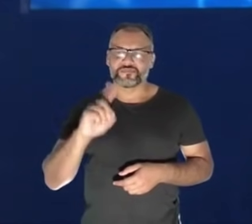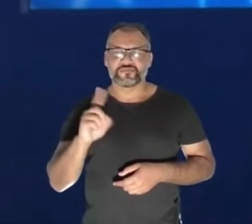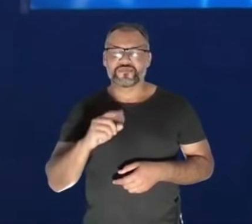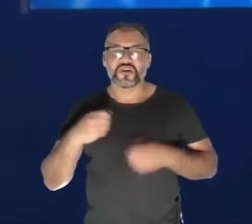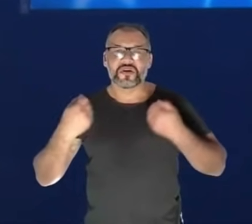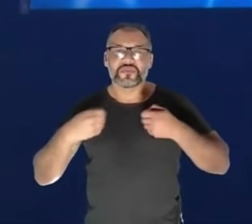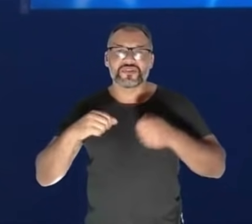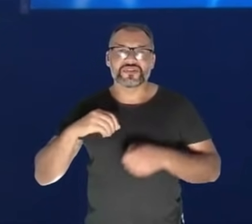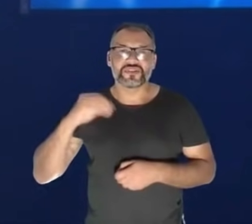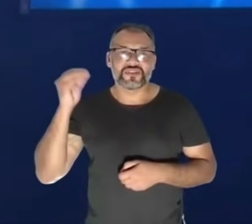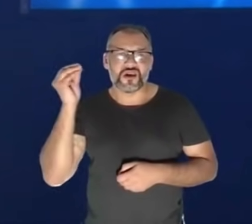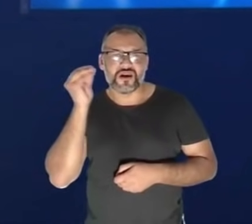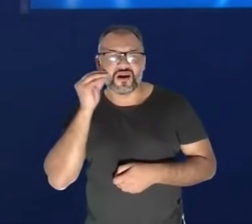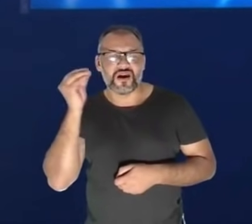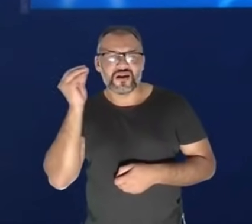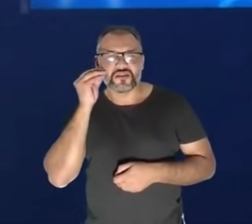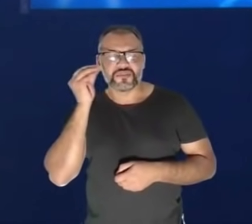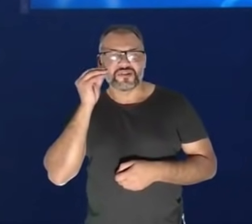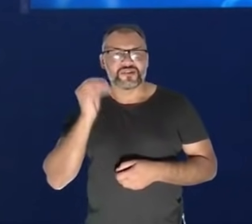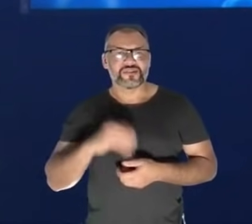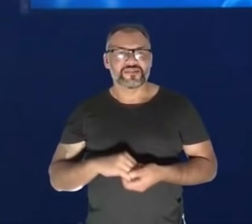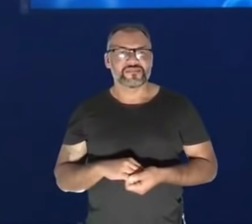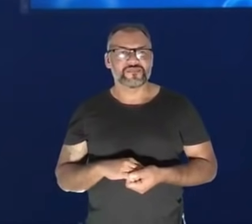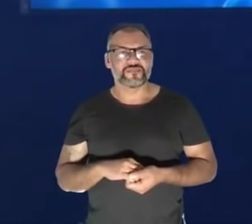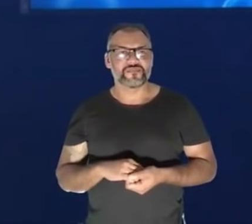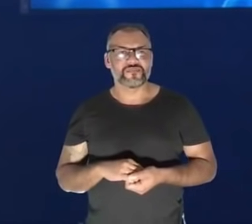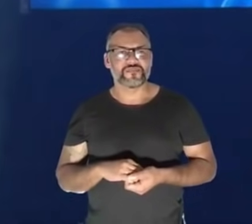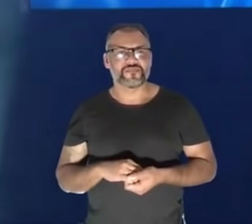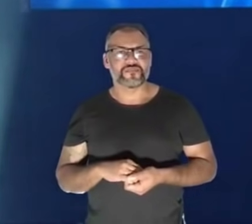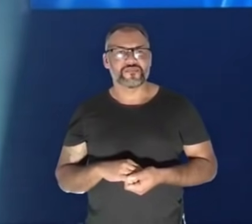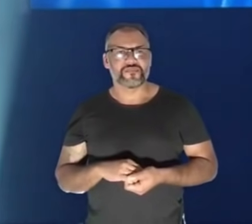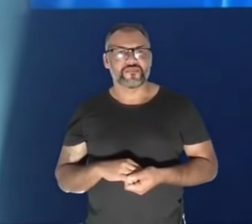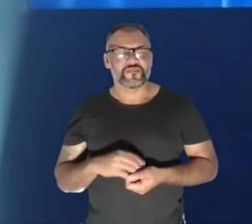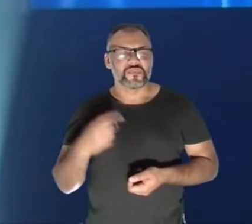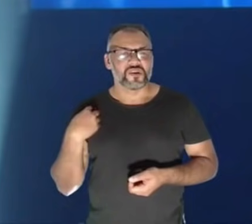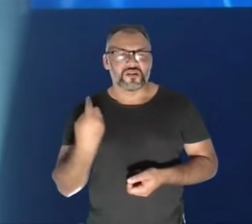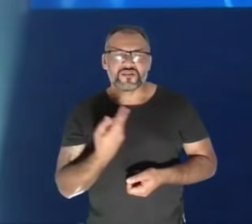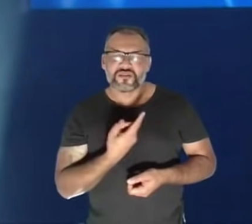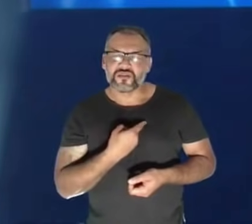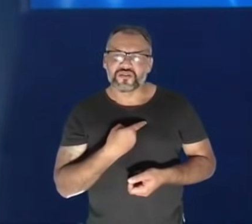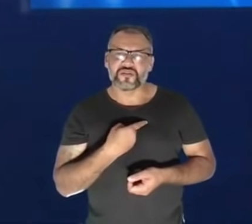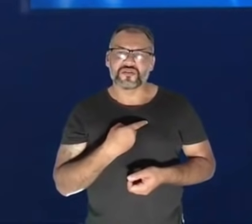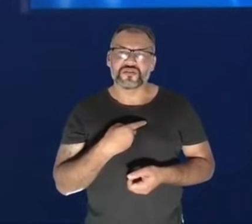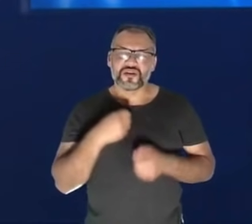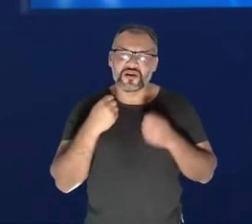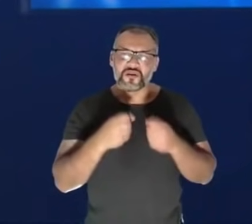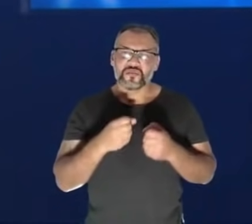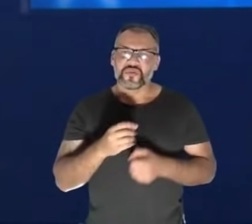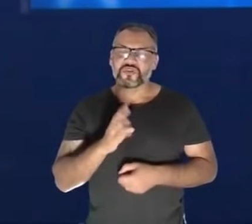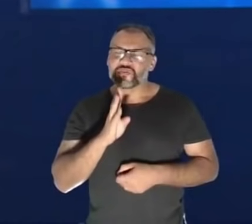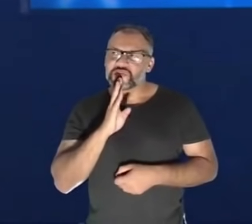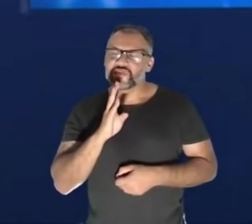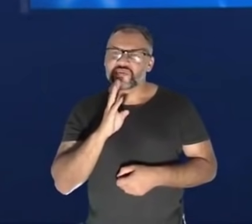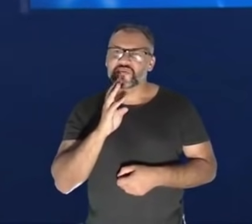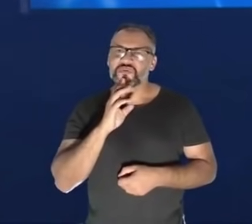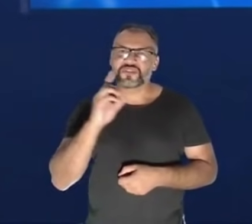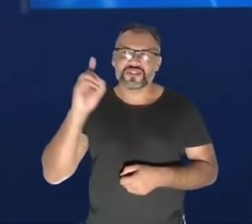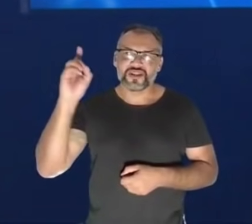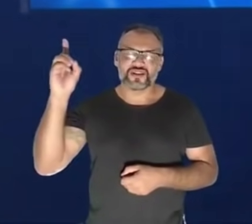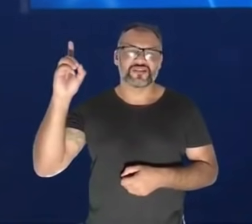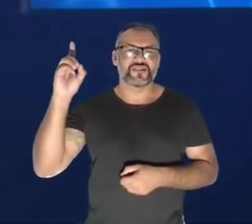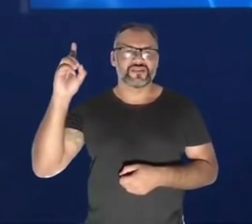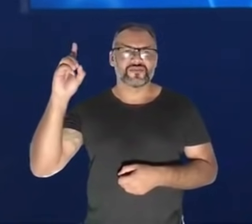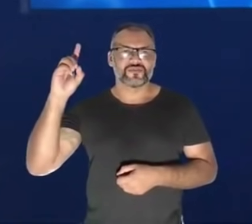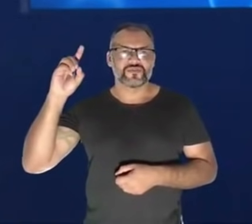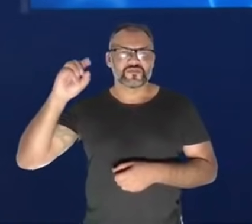o Spot conhecer muito sobre Deus e esse conhecimento de Deus nos